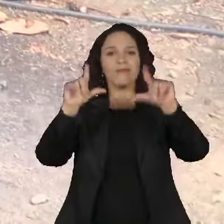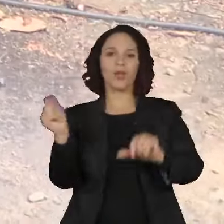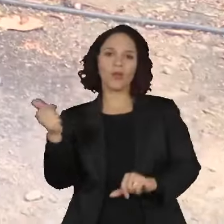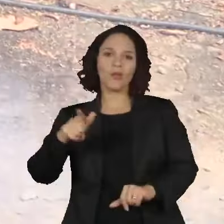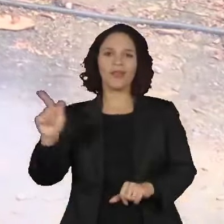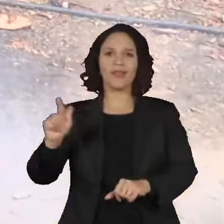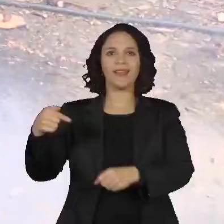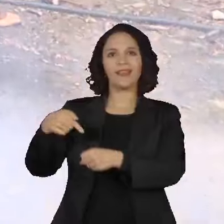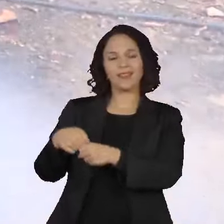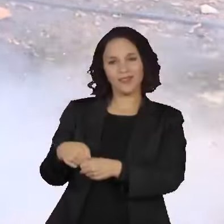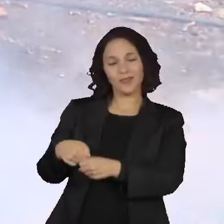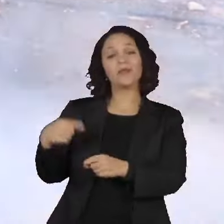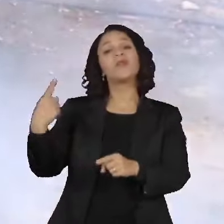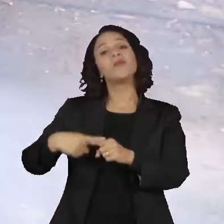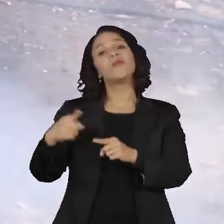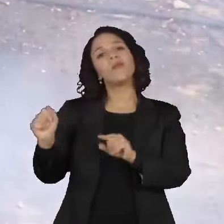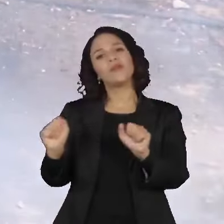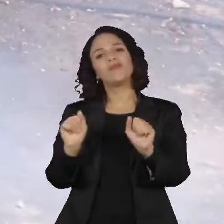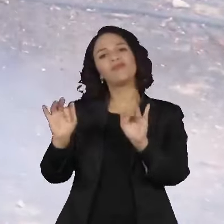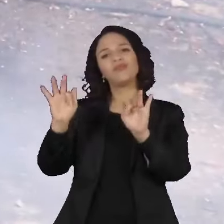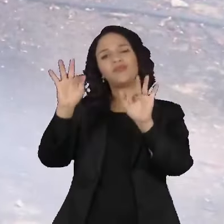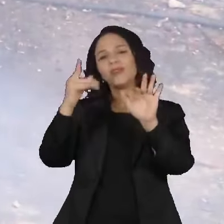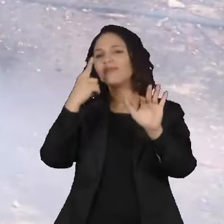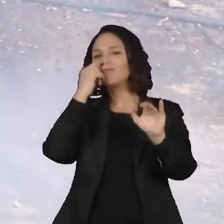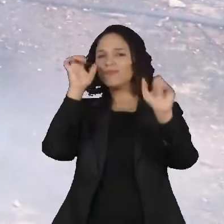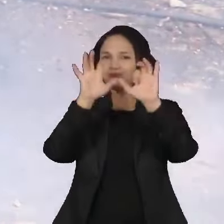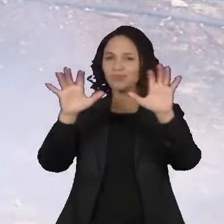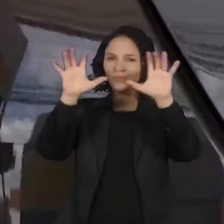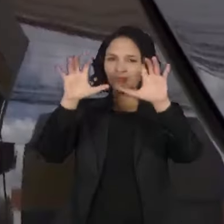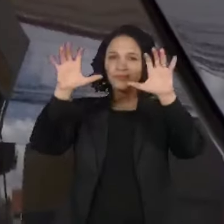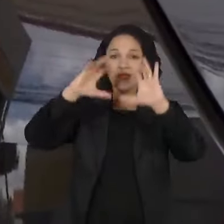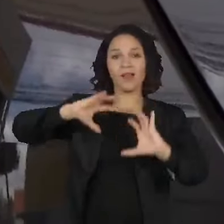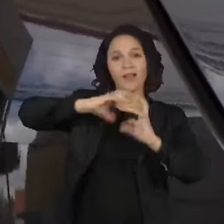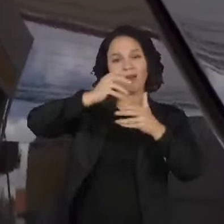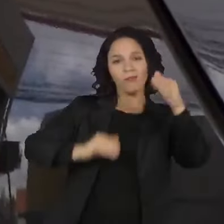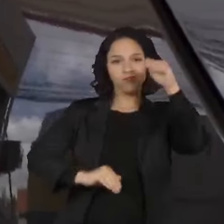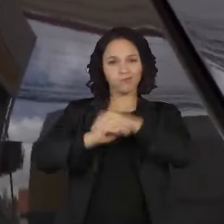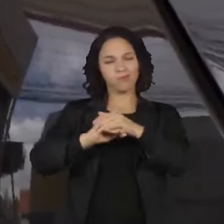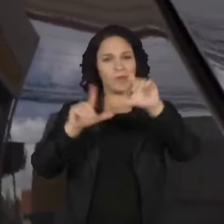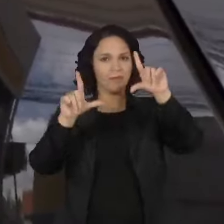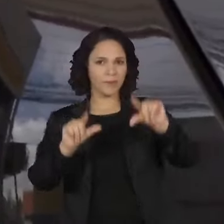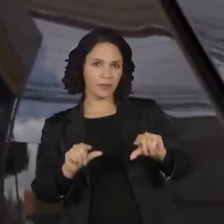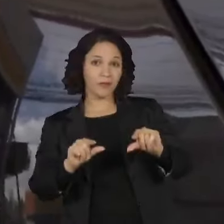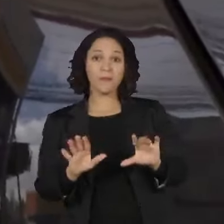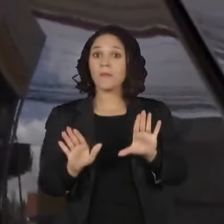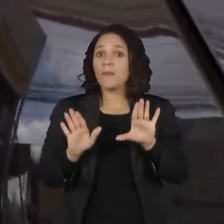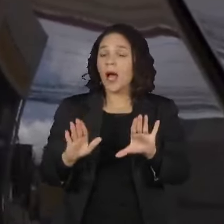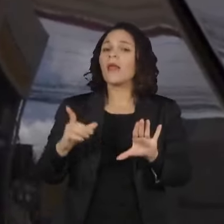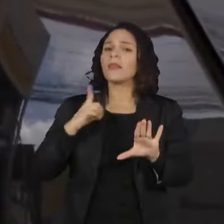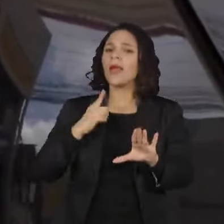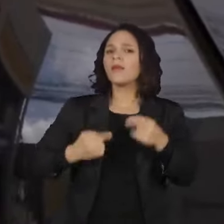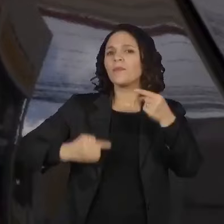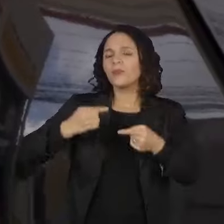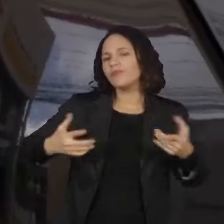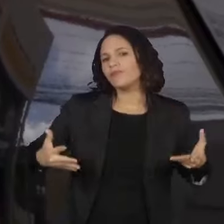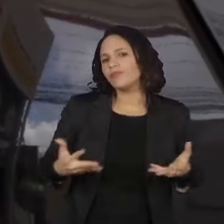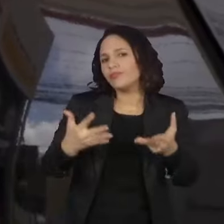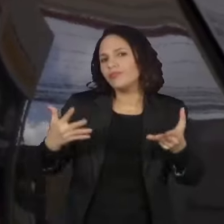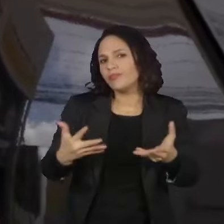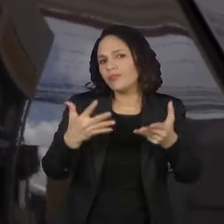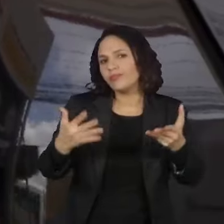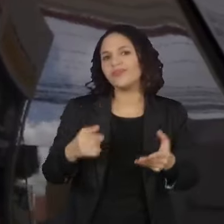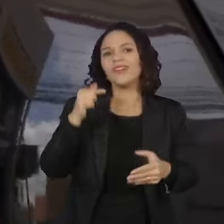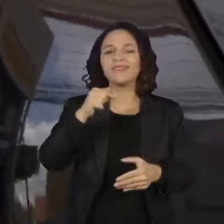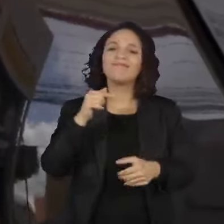gasolina, por emitir menos gases poluentes e de efeito estufa. Apesar de existirem políticas que incentivam